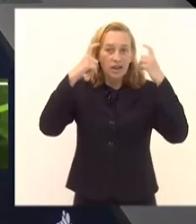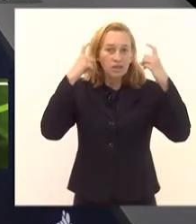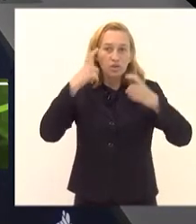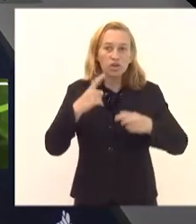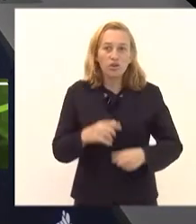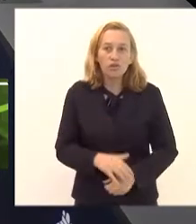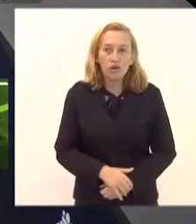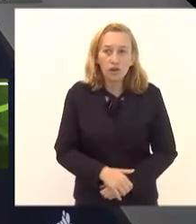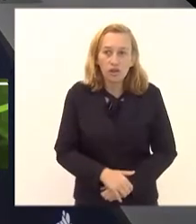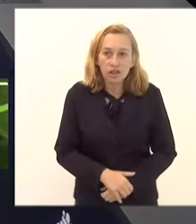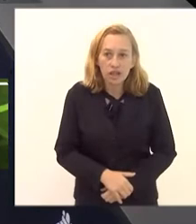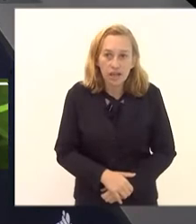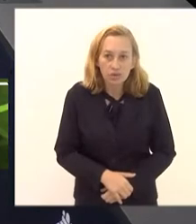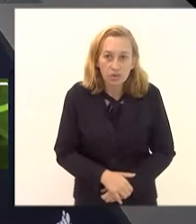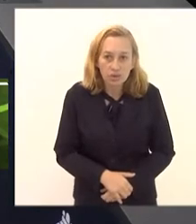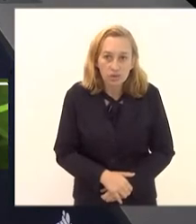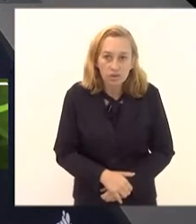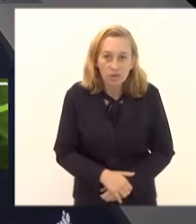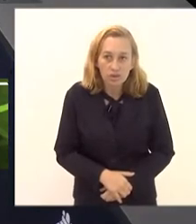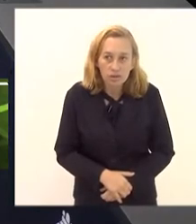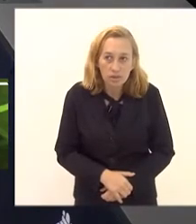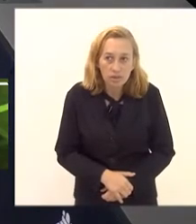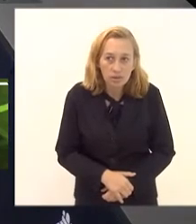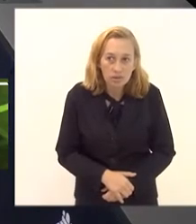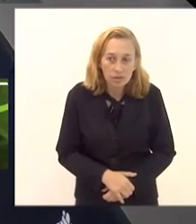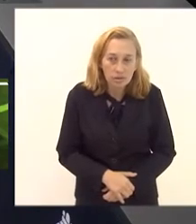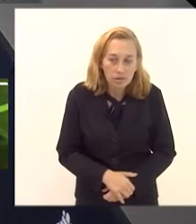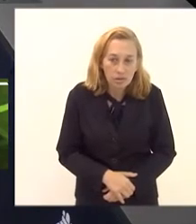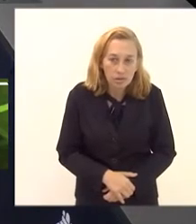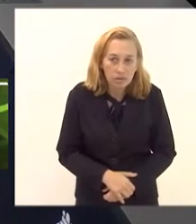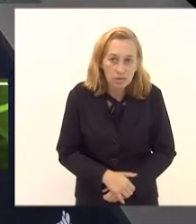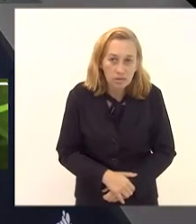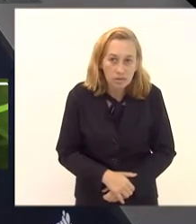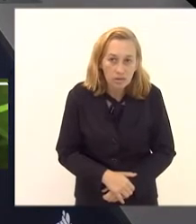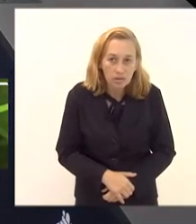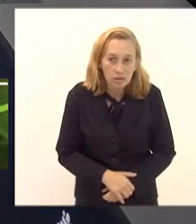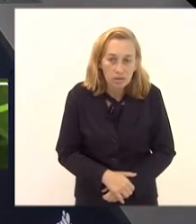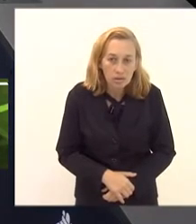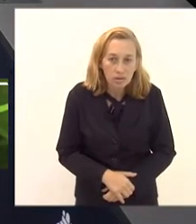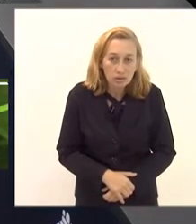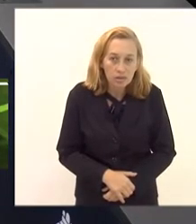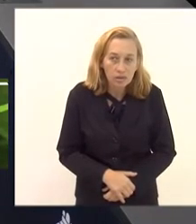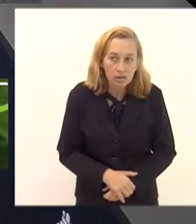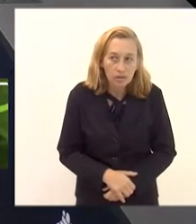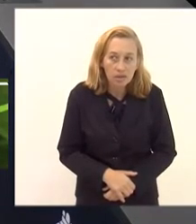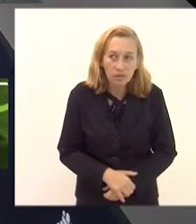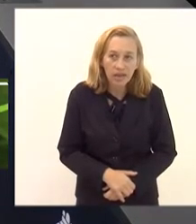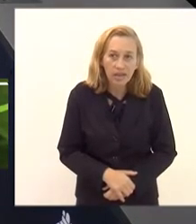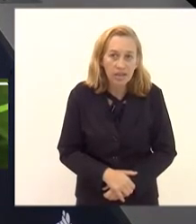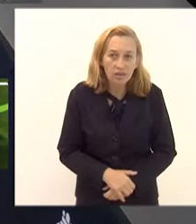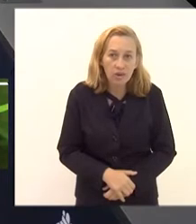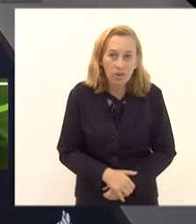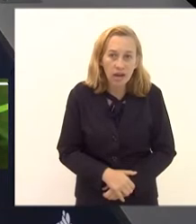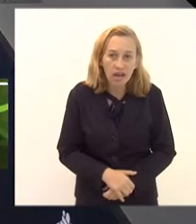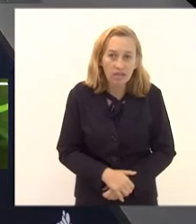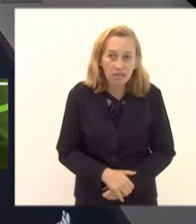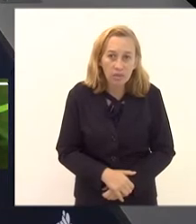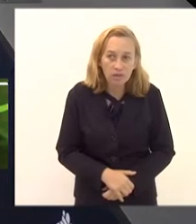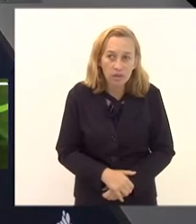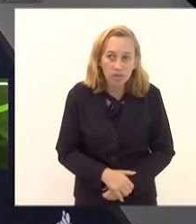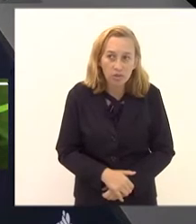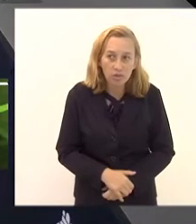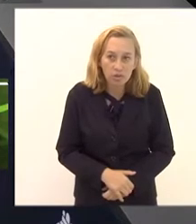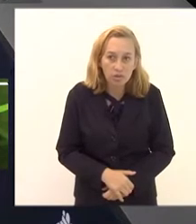canal fechado, né, canalização, e foram previstos postos de visitas a cada 30 metros para fazer justamente